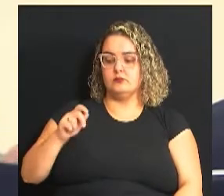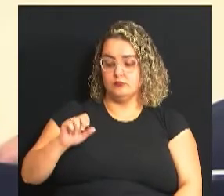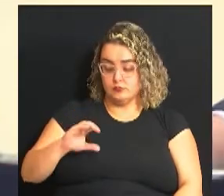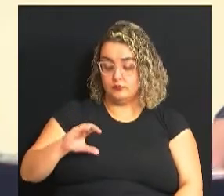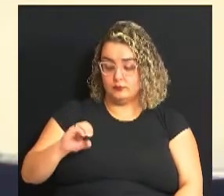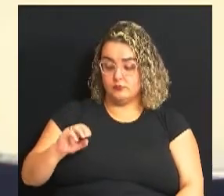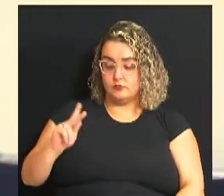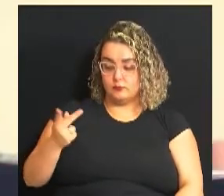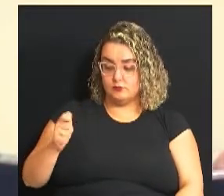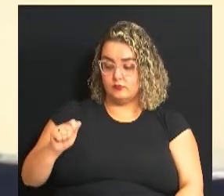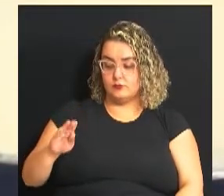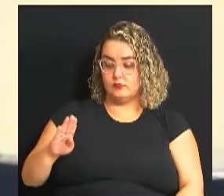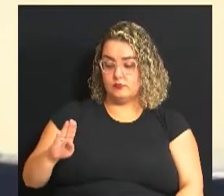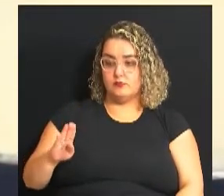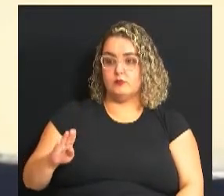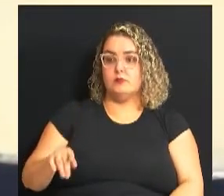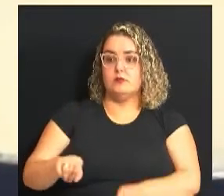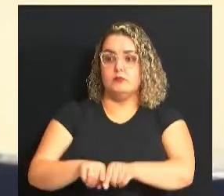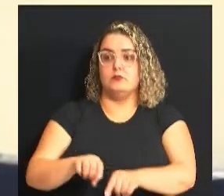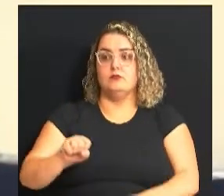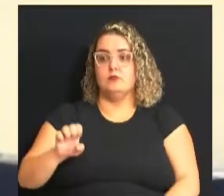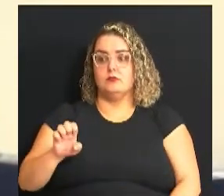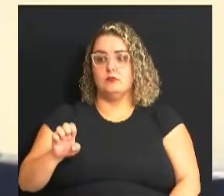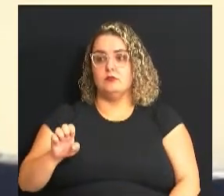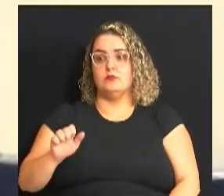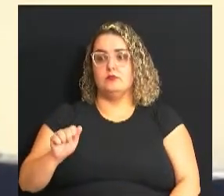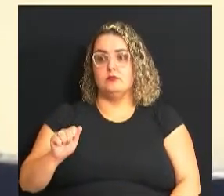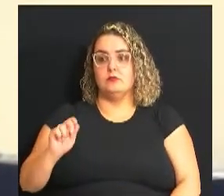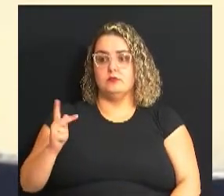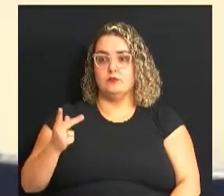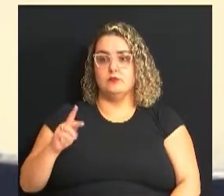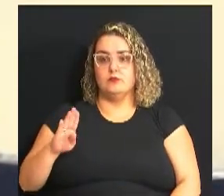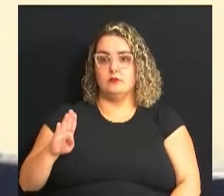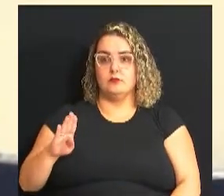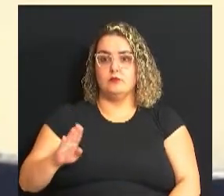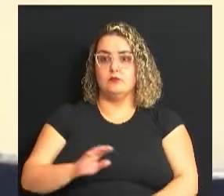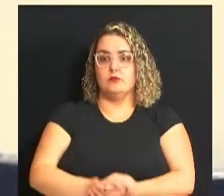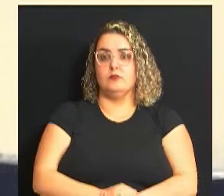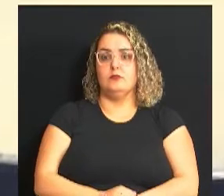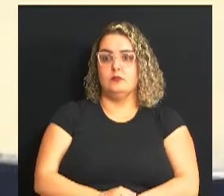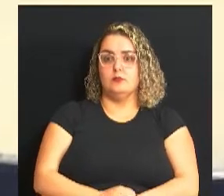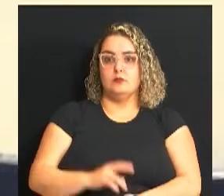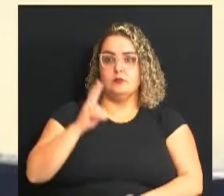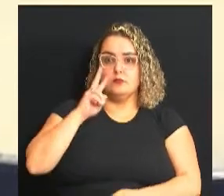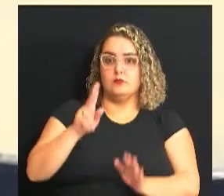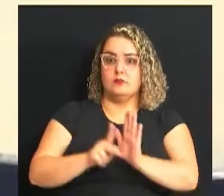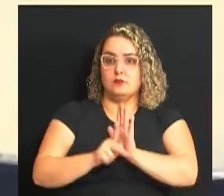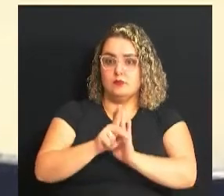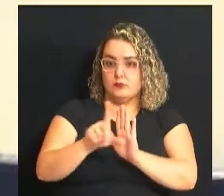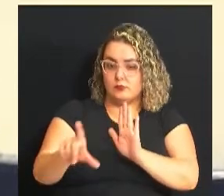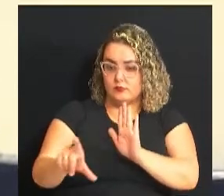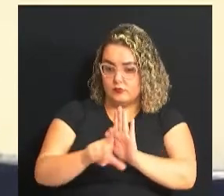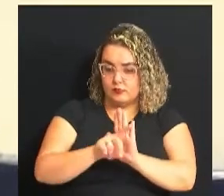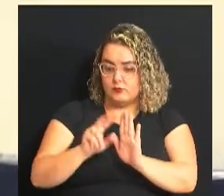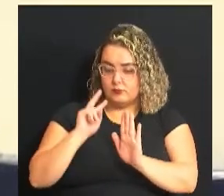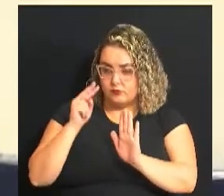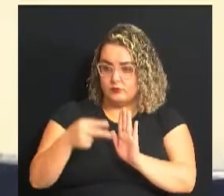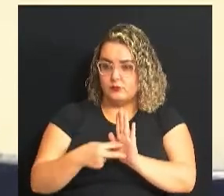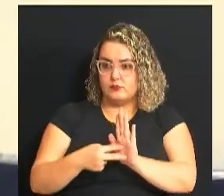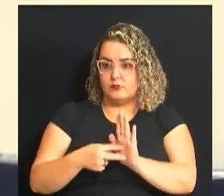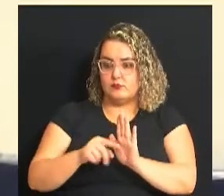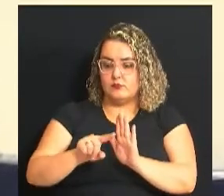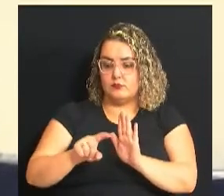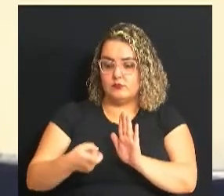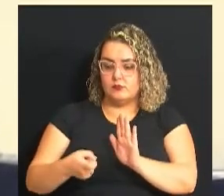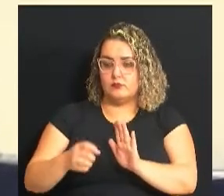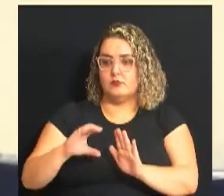lei uma pequena contradição. Nós aprovamos a lei da ex-Coab,